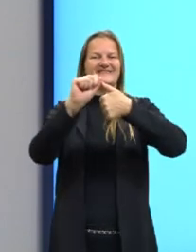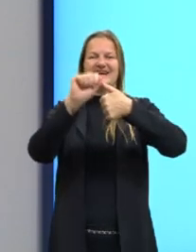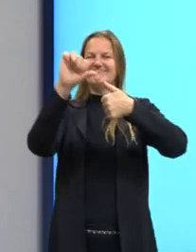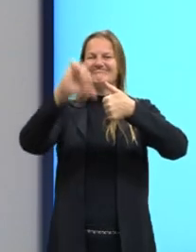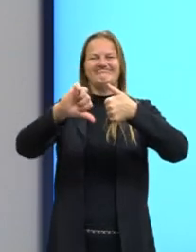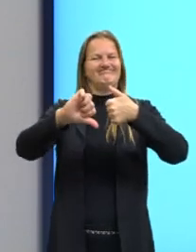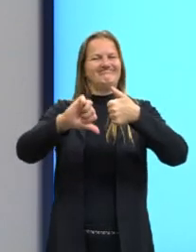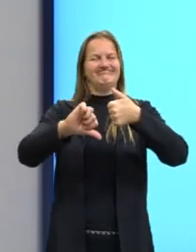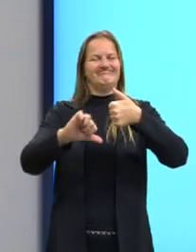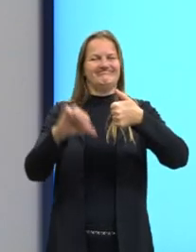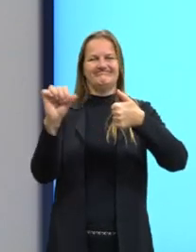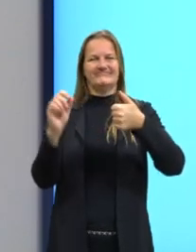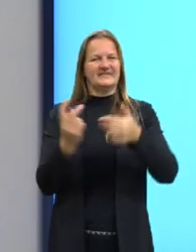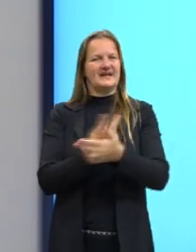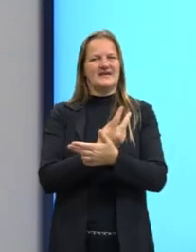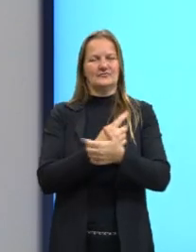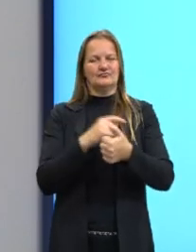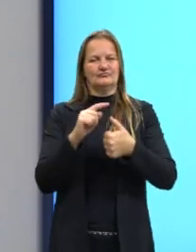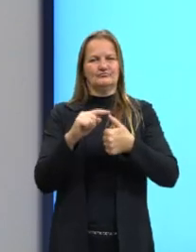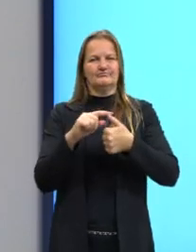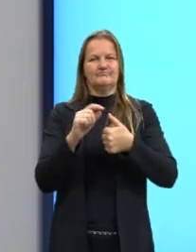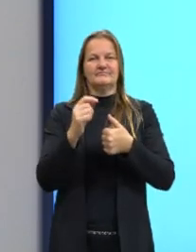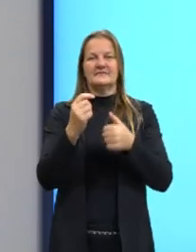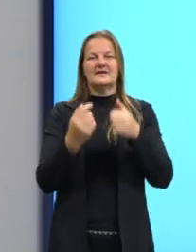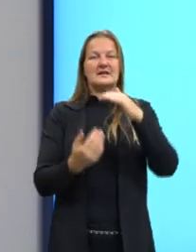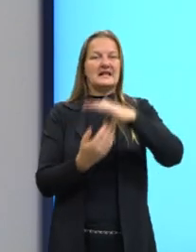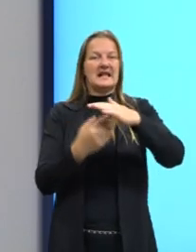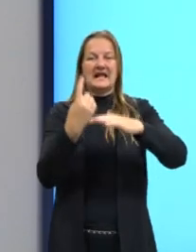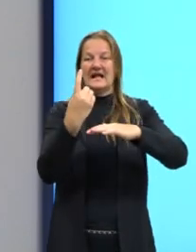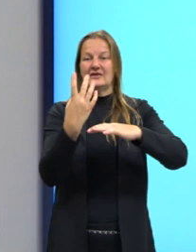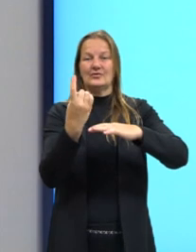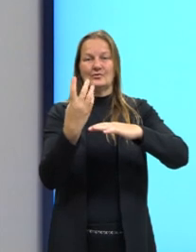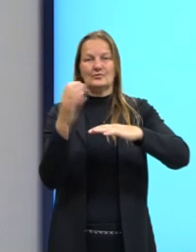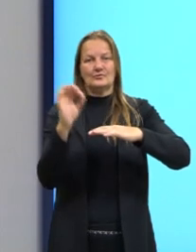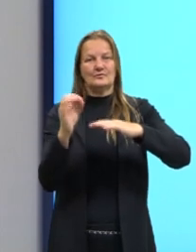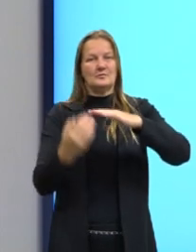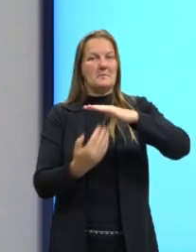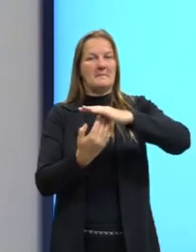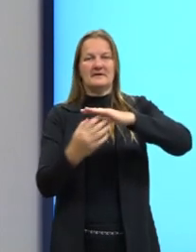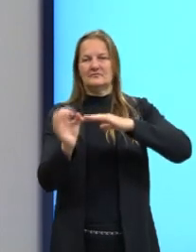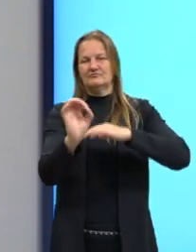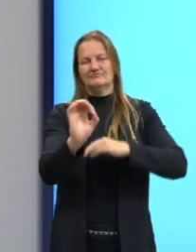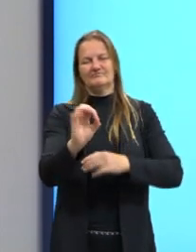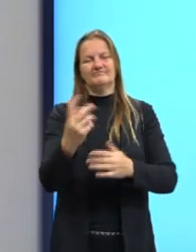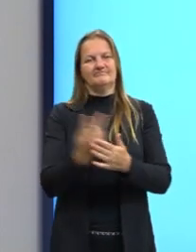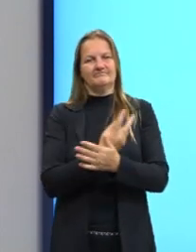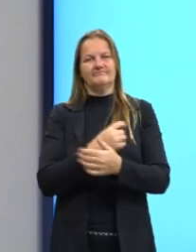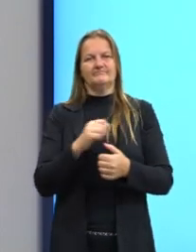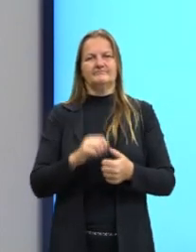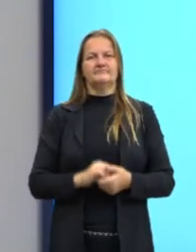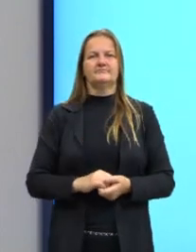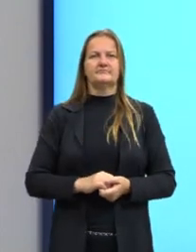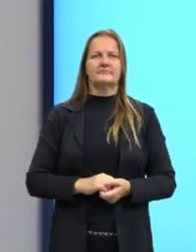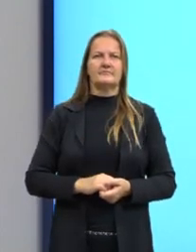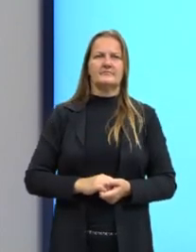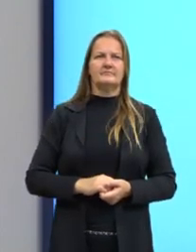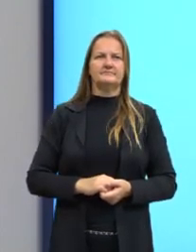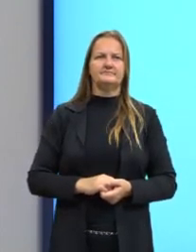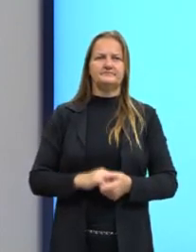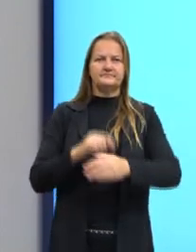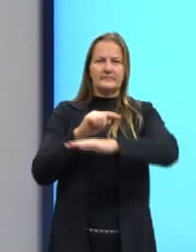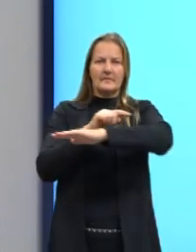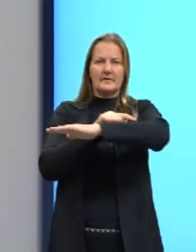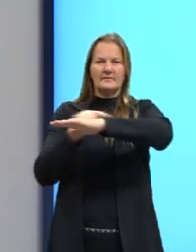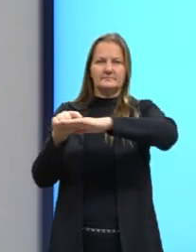é uma afirmação correta então a maior taxa de desemprego Não foi 14 por cento por quê Porque tem existe uma um ponto